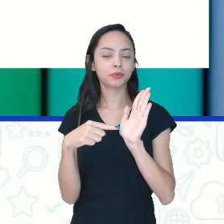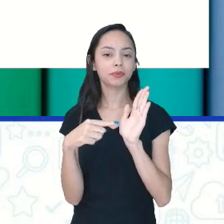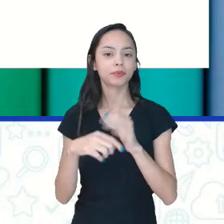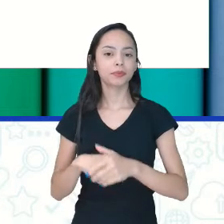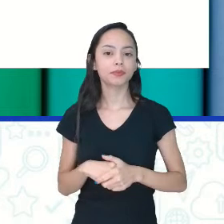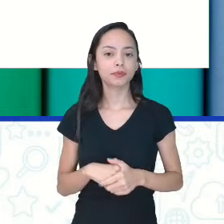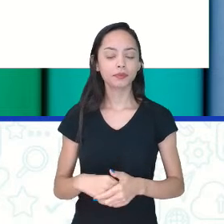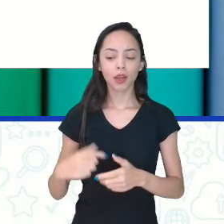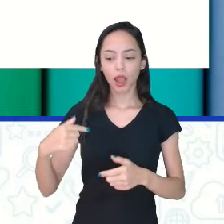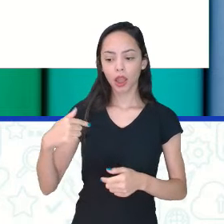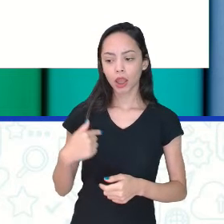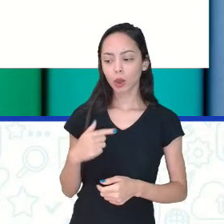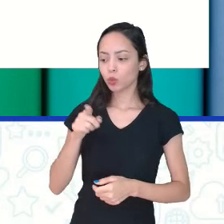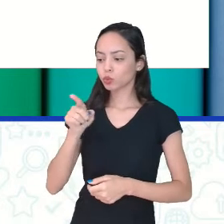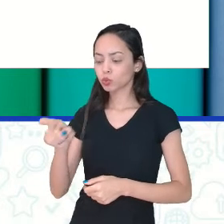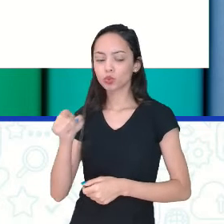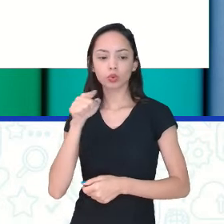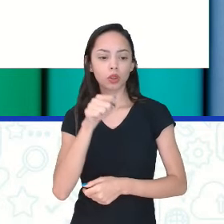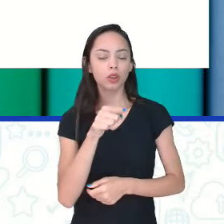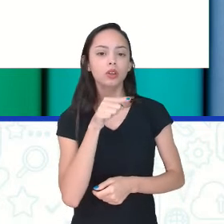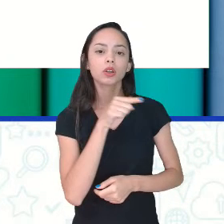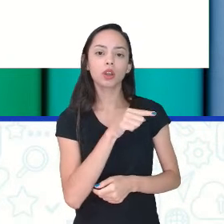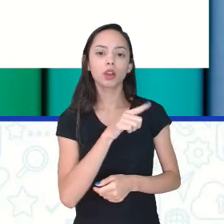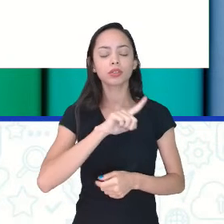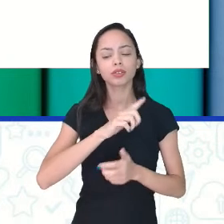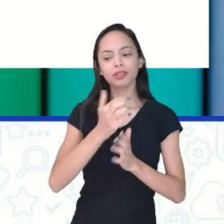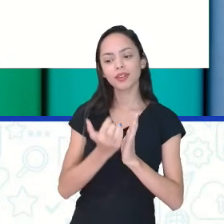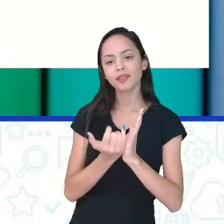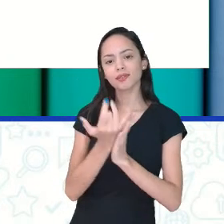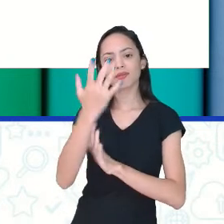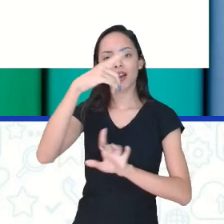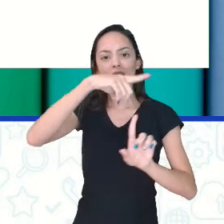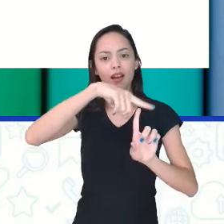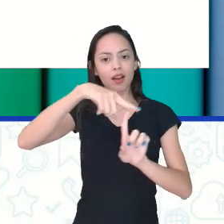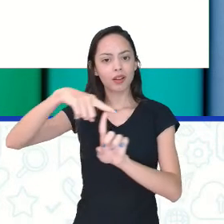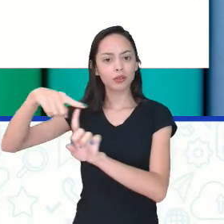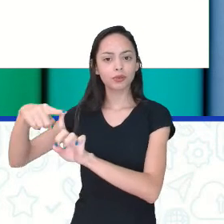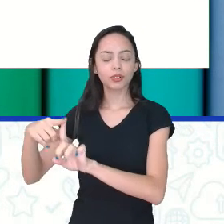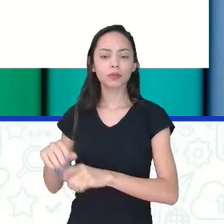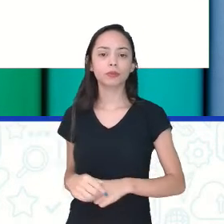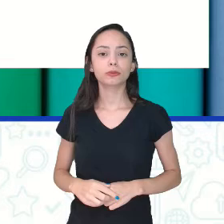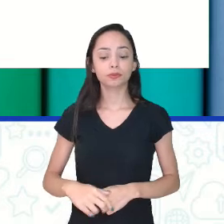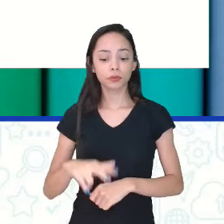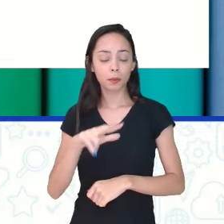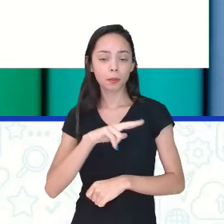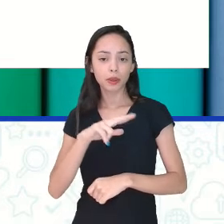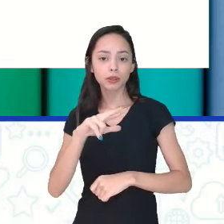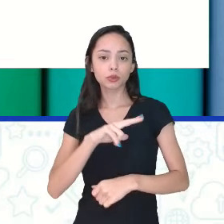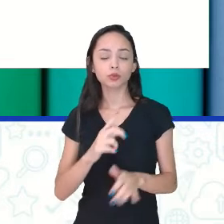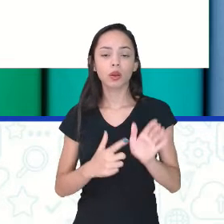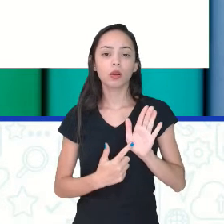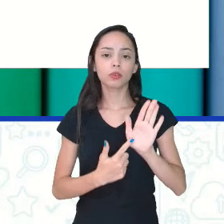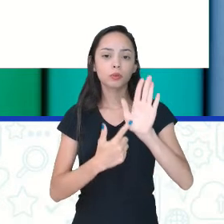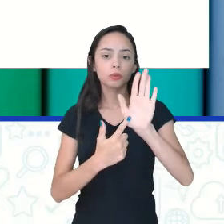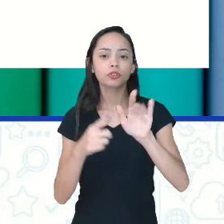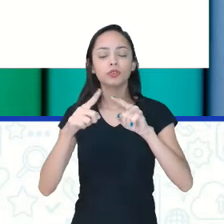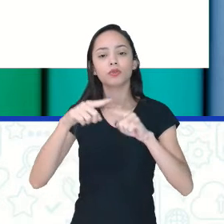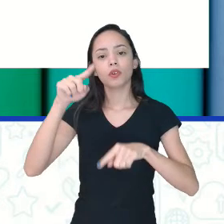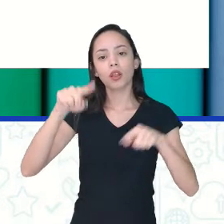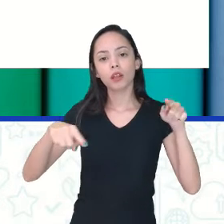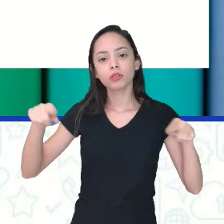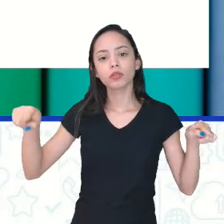contigo e aquele. Há vários tipos de pronomes, pessoais, possessivos, demonstrativos,